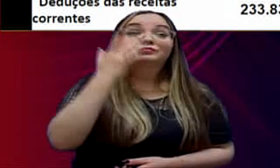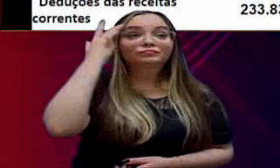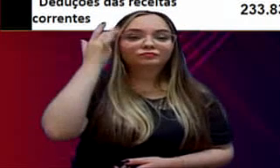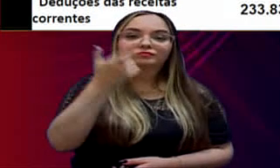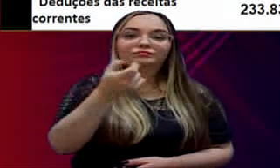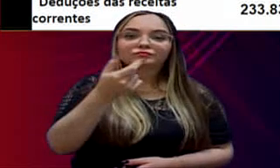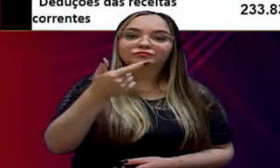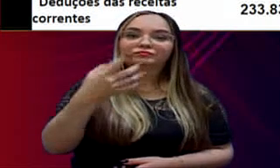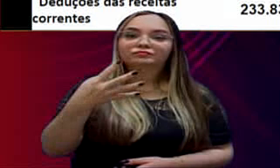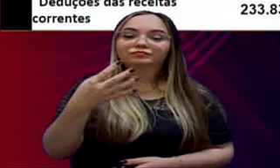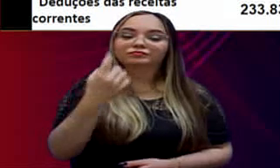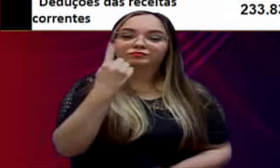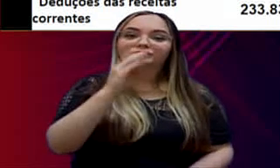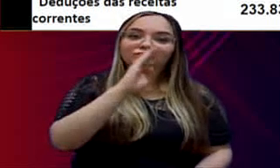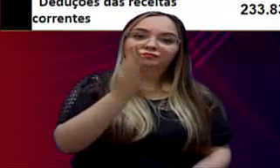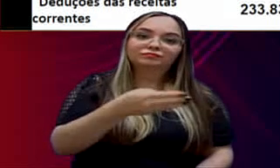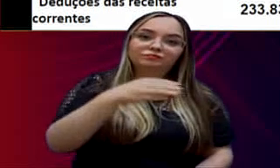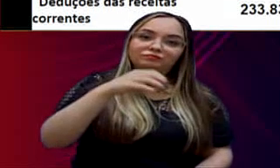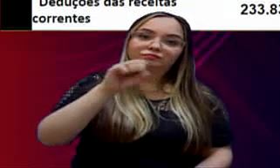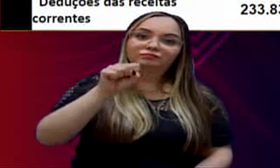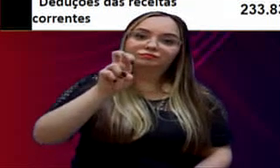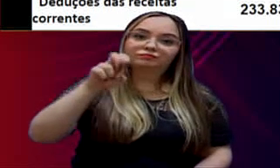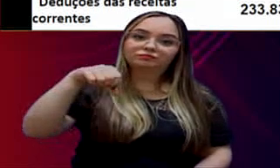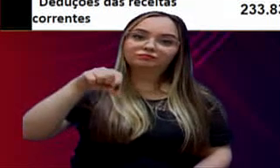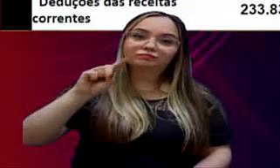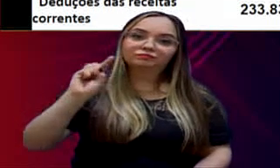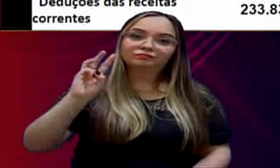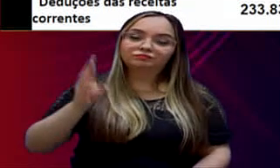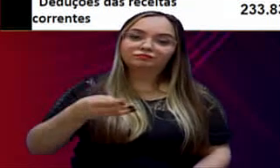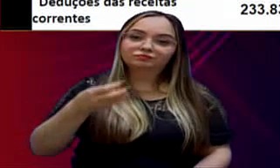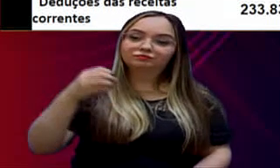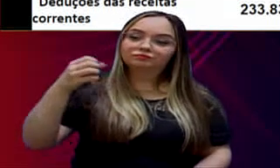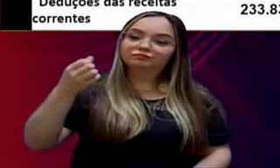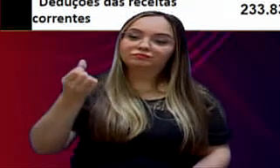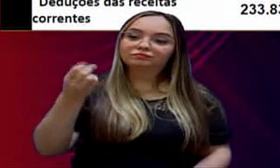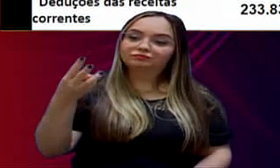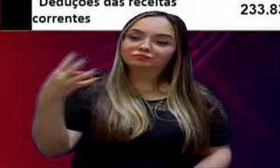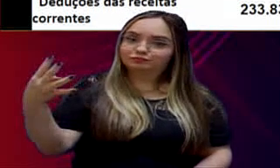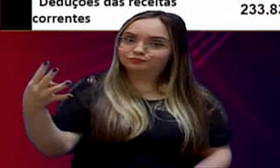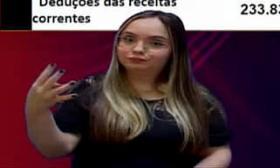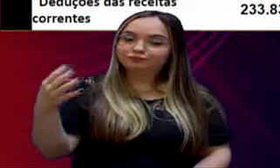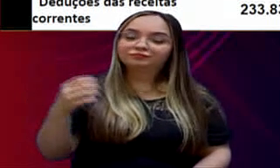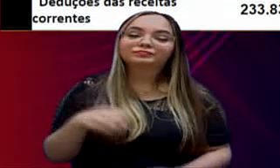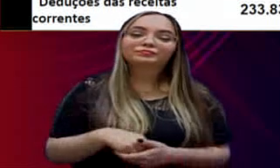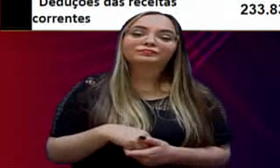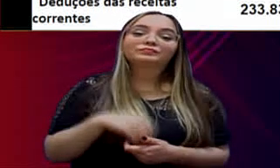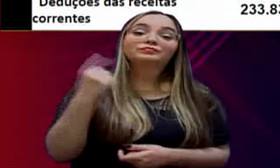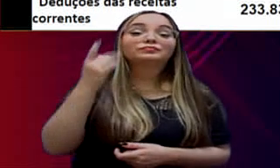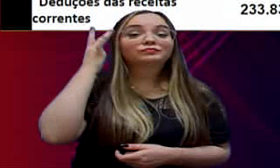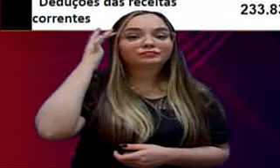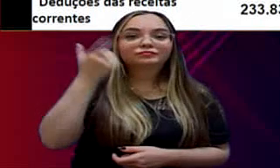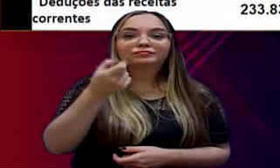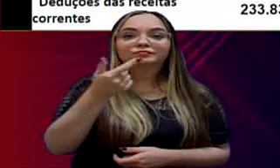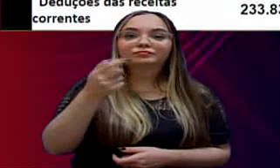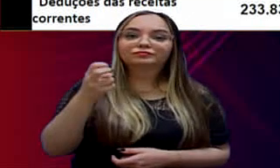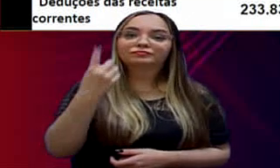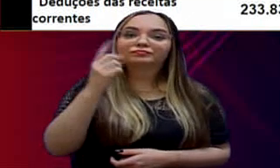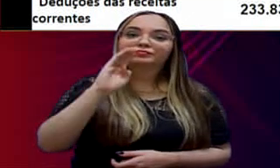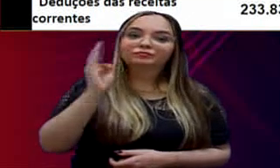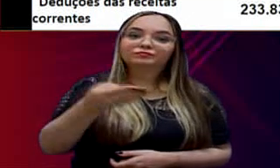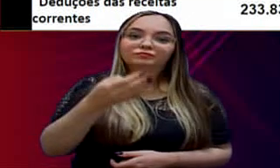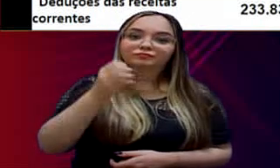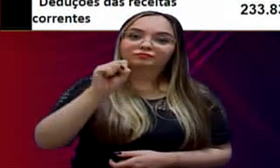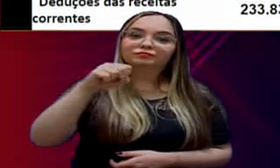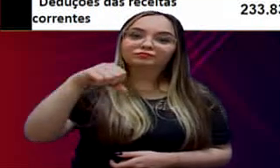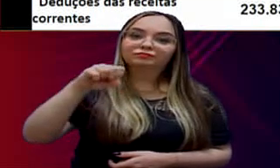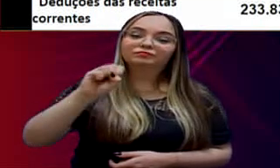de um bilhão 859 milhões e 734 estimativa 2025 de um bilhão 898